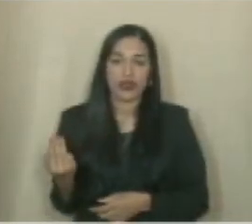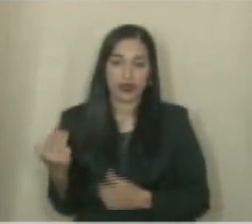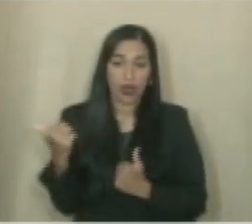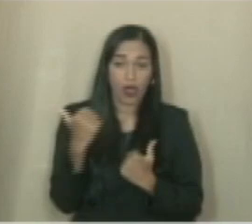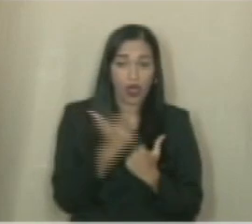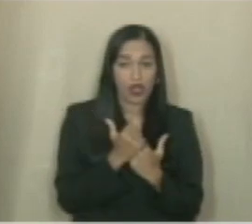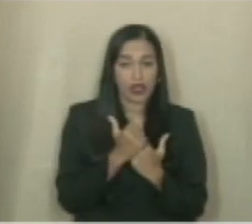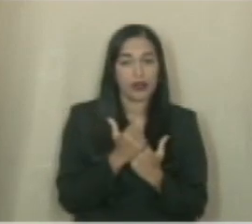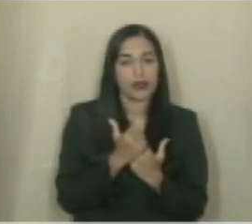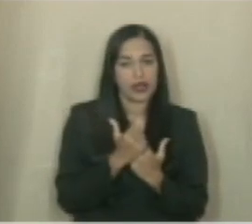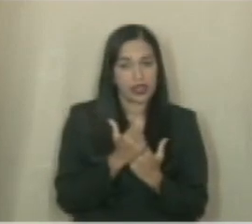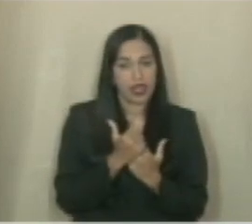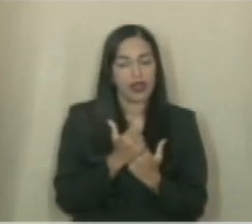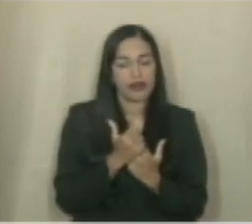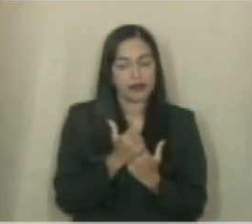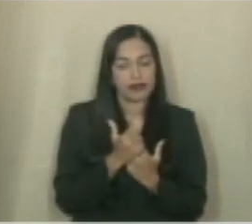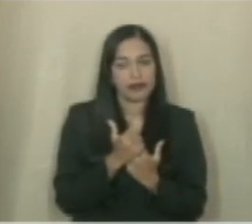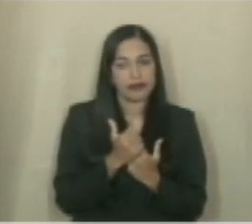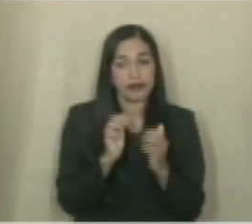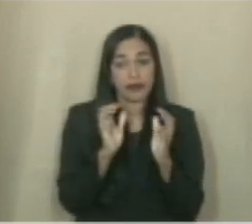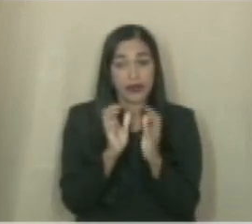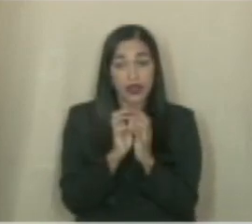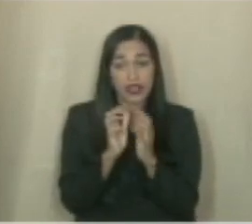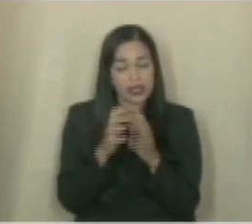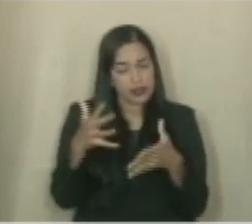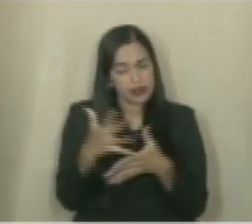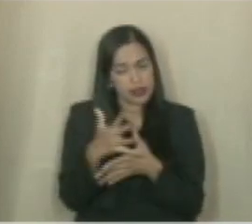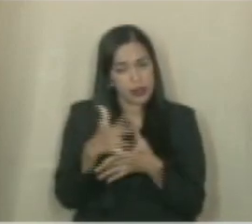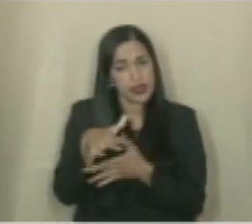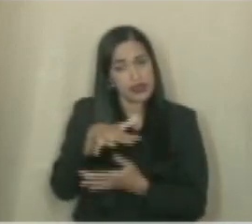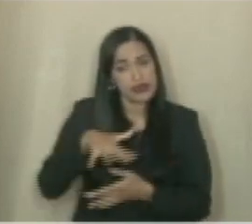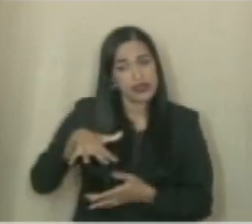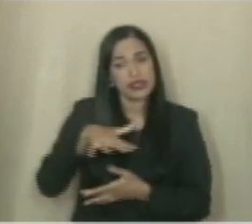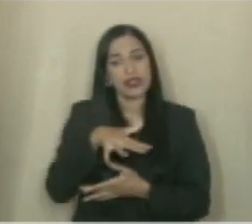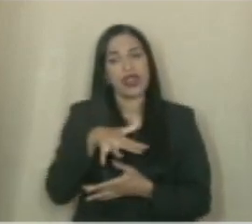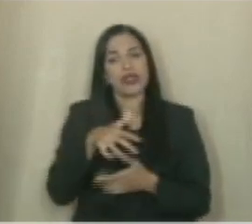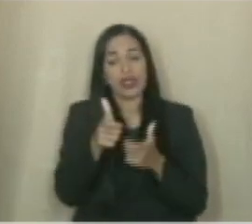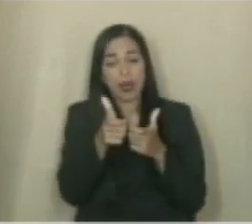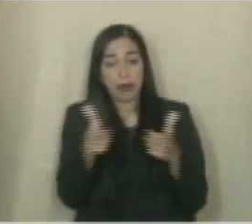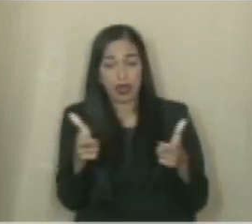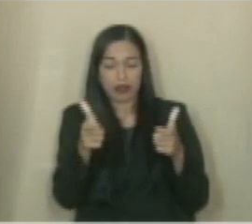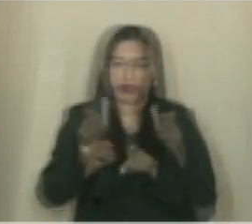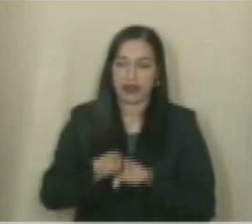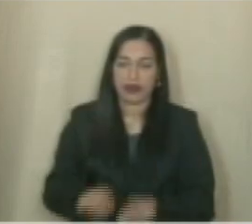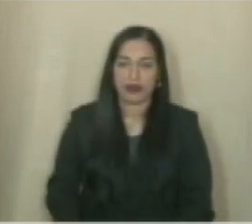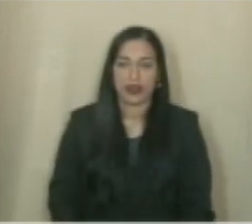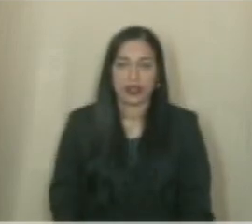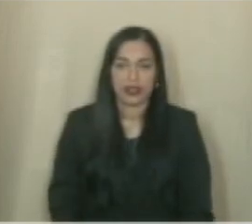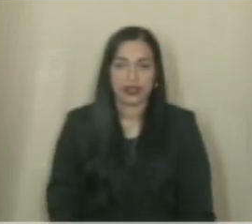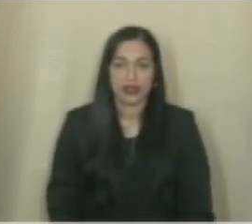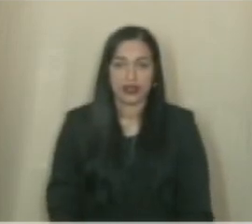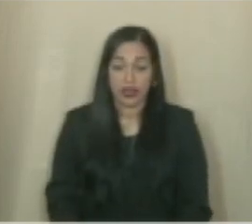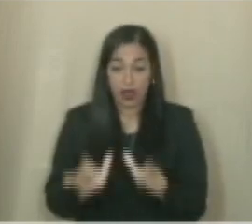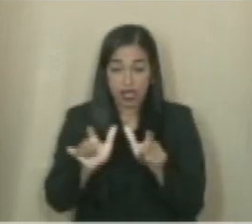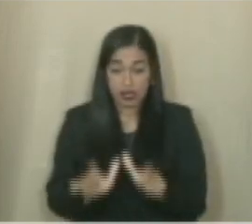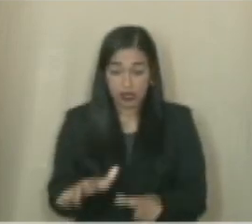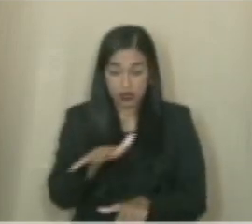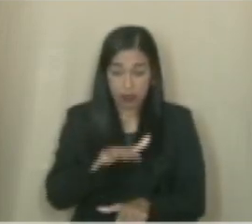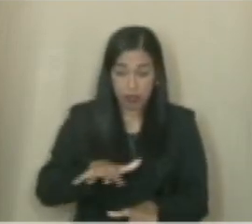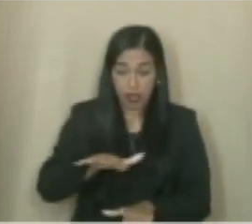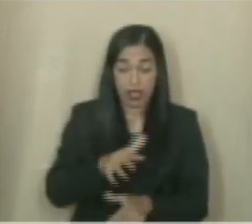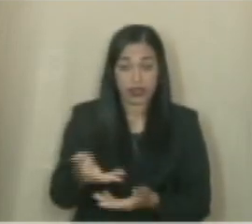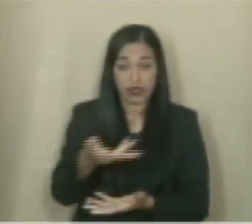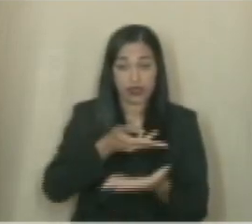colaborar para tornar o Recife uma cidade com mais espaços de convivência. Com esses espaços de